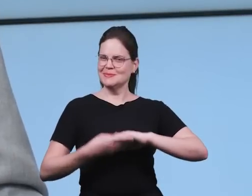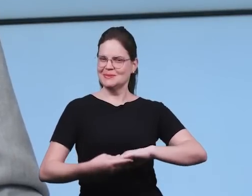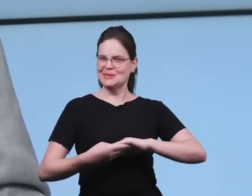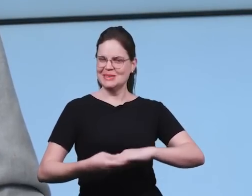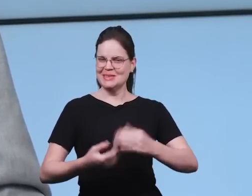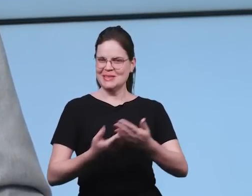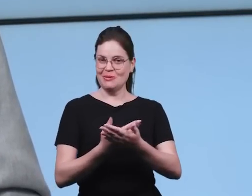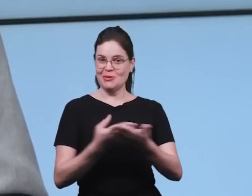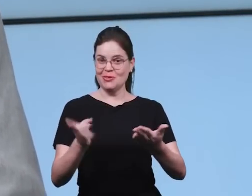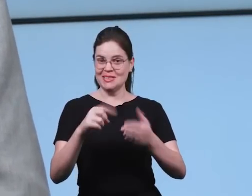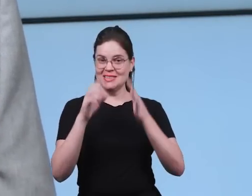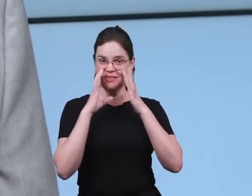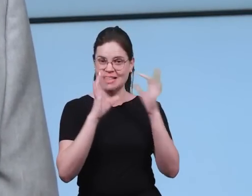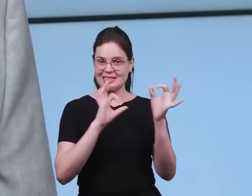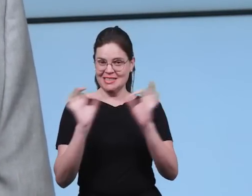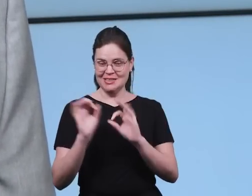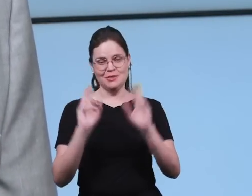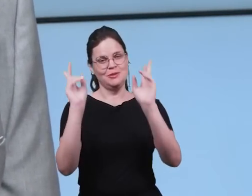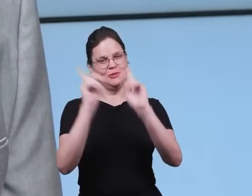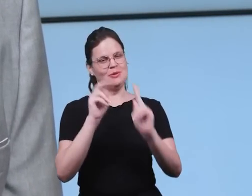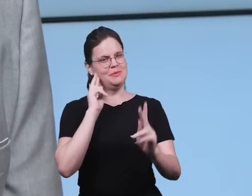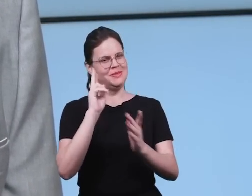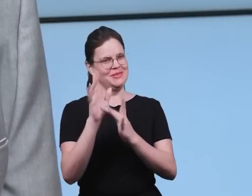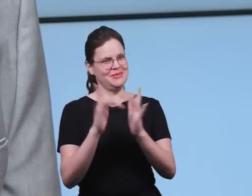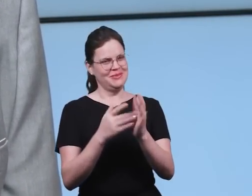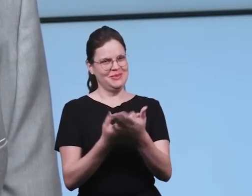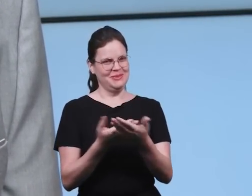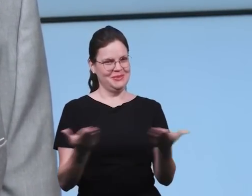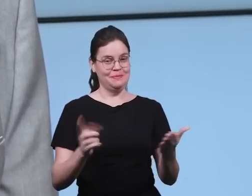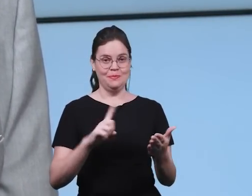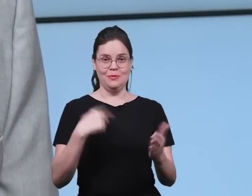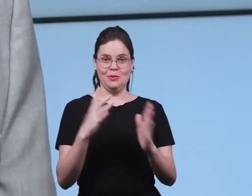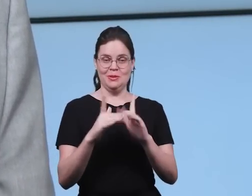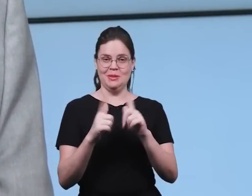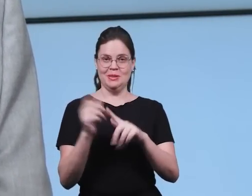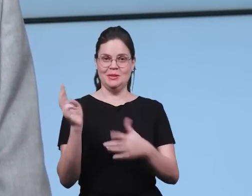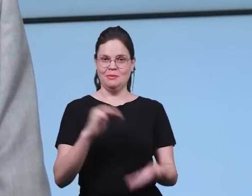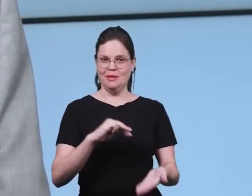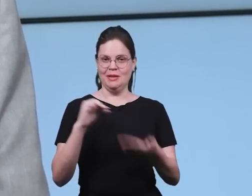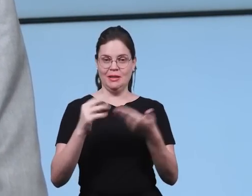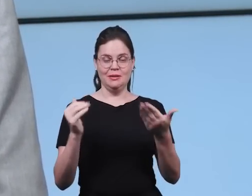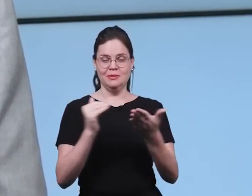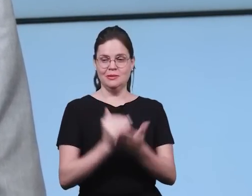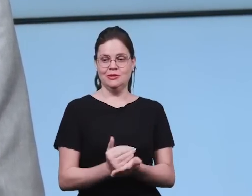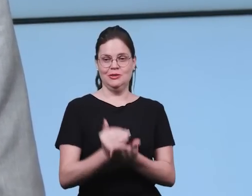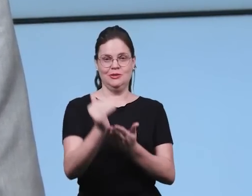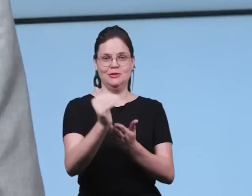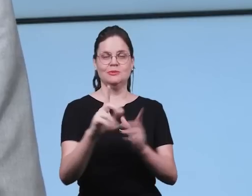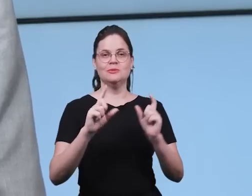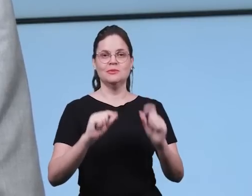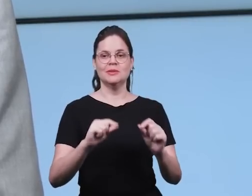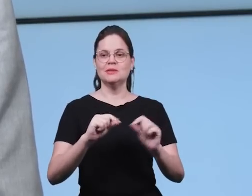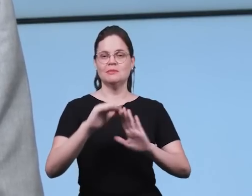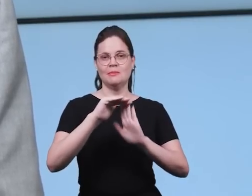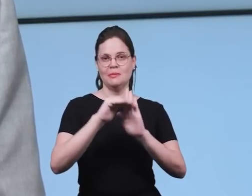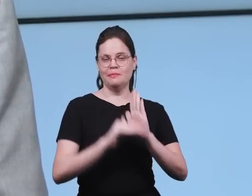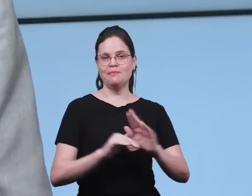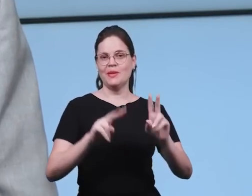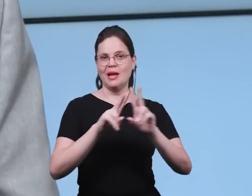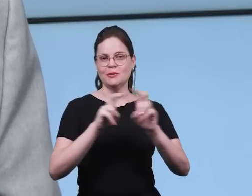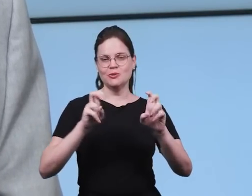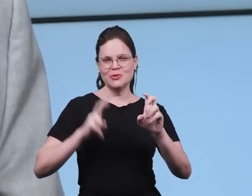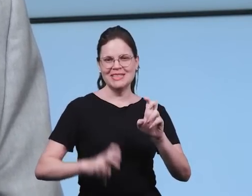Eu saúdo todos os que nos assistem com a paz do Senhor Jesus. Nós somos a Igreja Cristã Maranata e estamos dando início agora ao nosso programa,